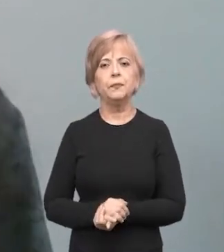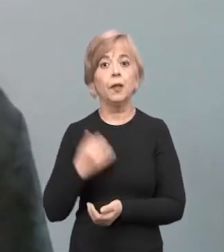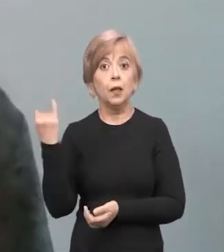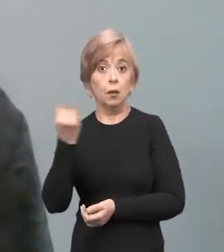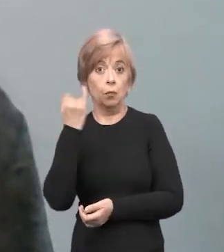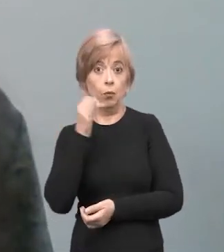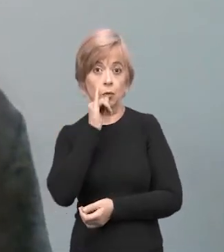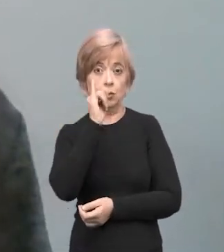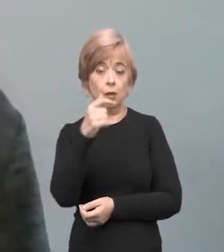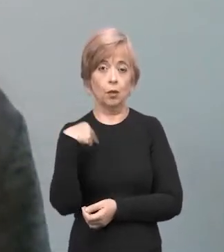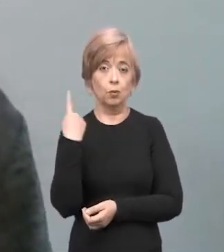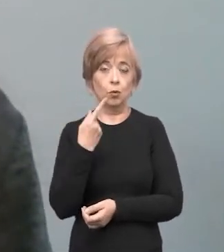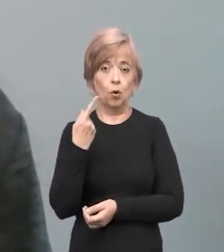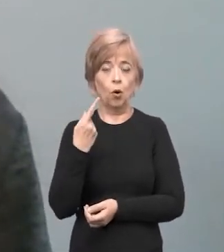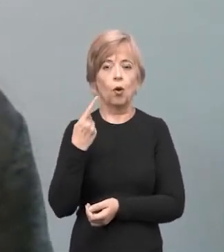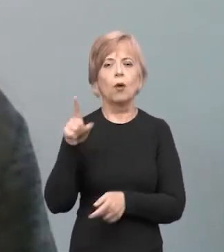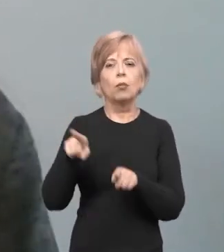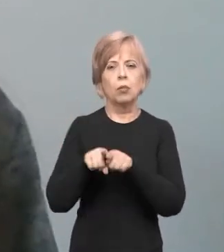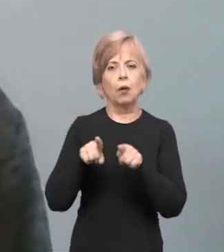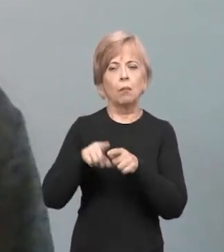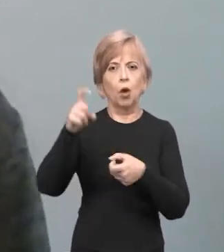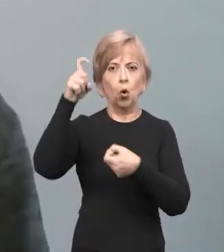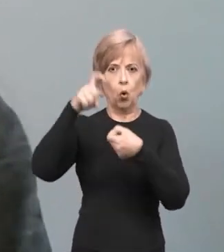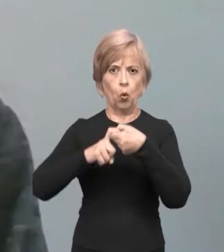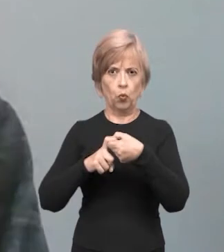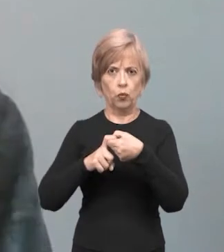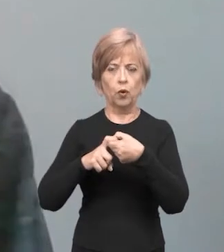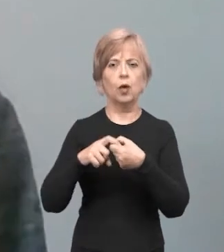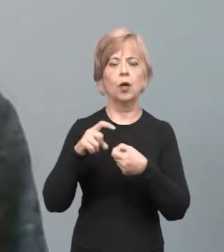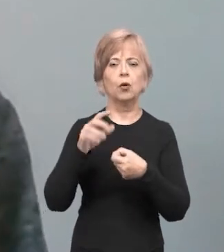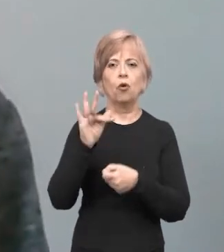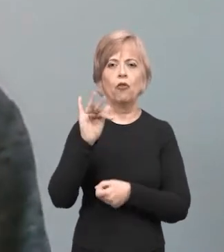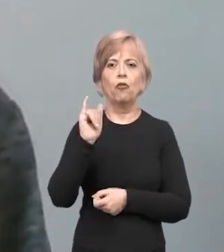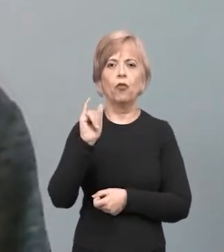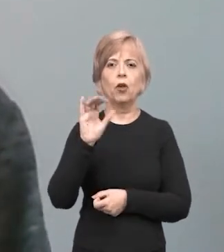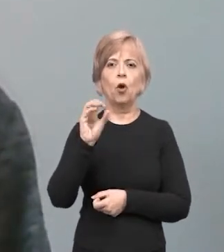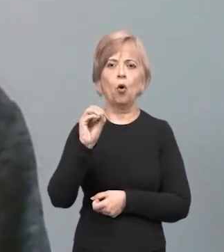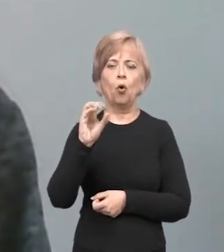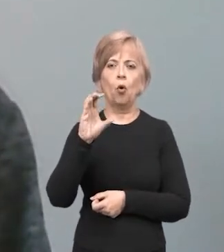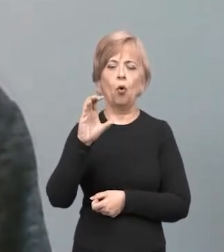também dizer que nós firmamos um convênio com a Fiocruz,